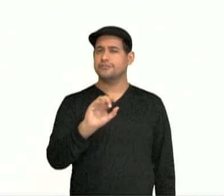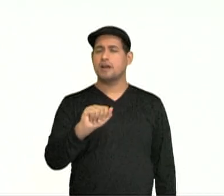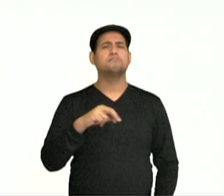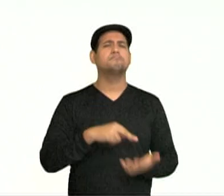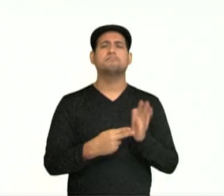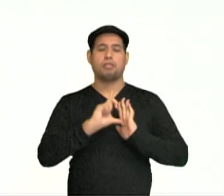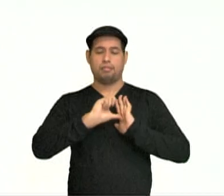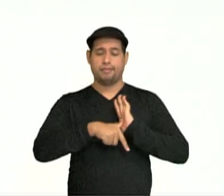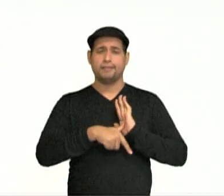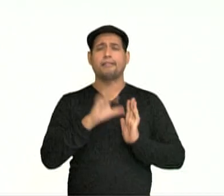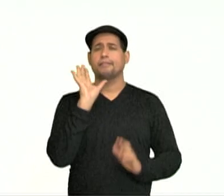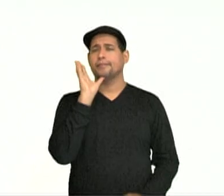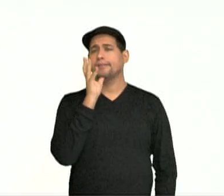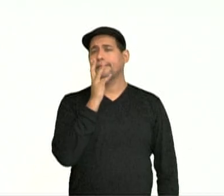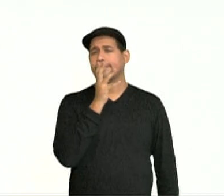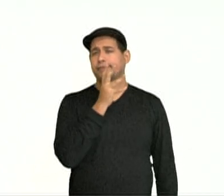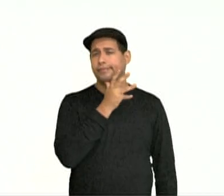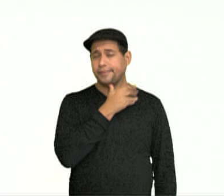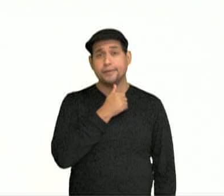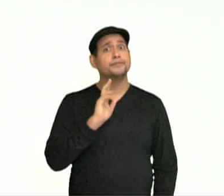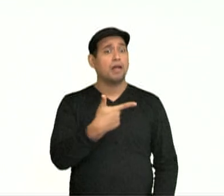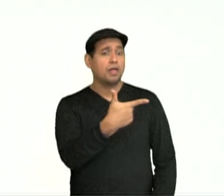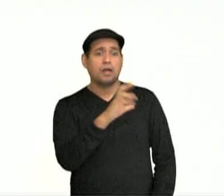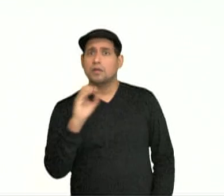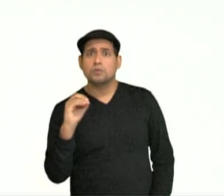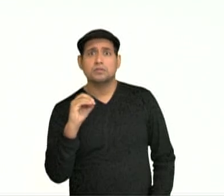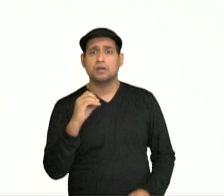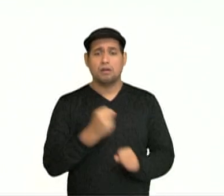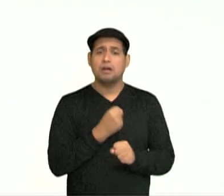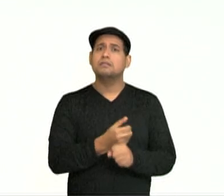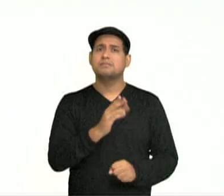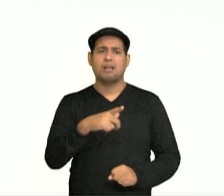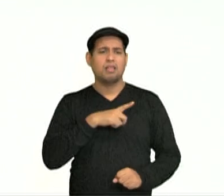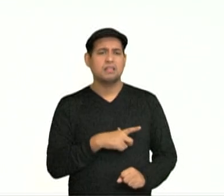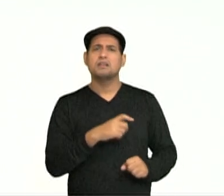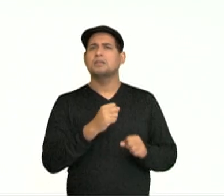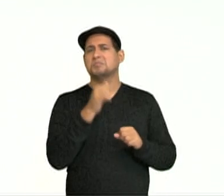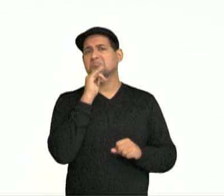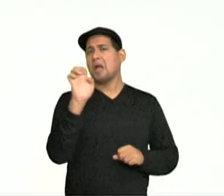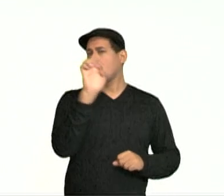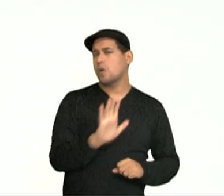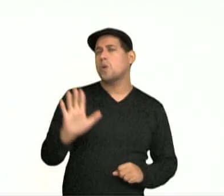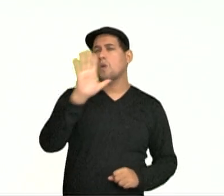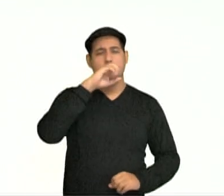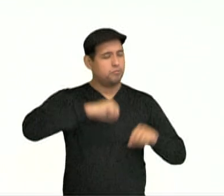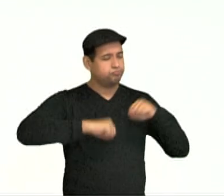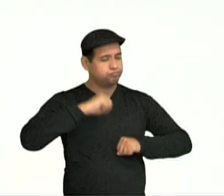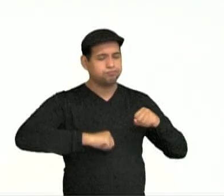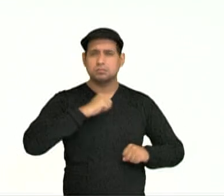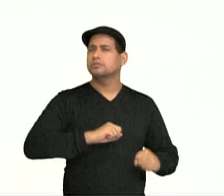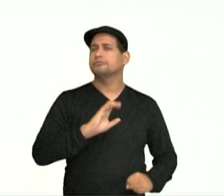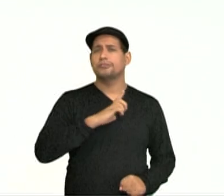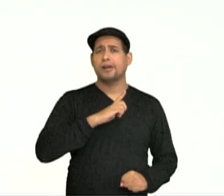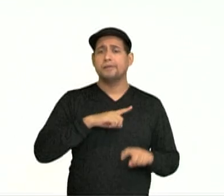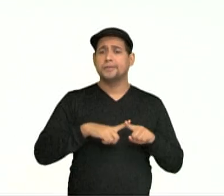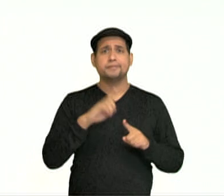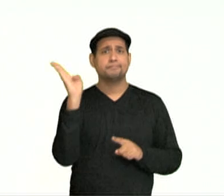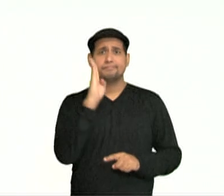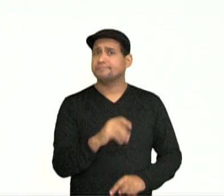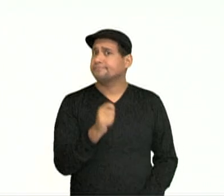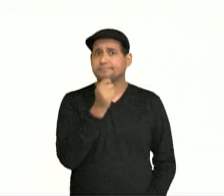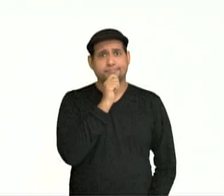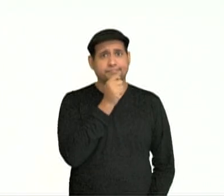acontecer em relação a outros países. Já fazia 200 anos que tinha indústria na Europa, que outros países eram industrializados, e